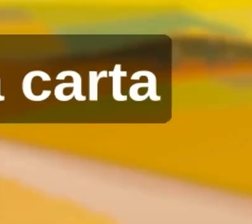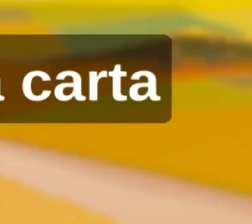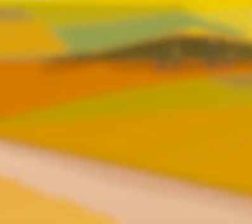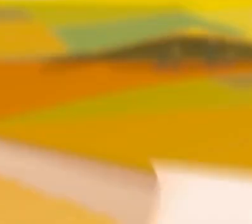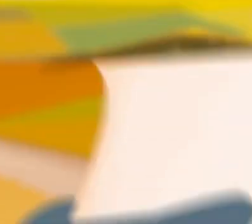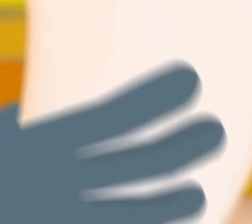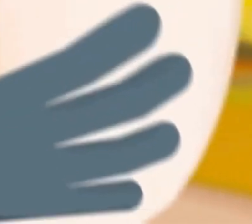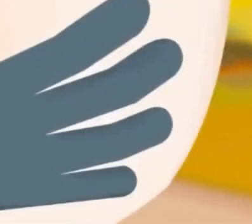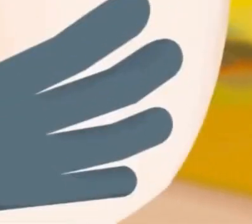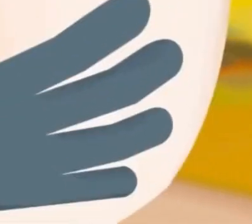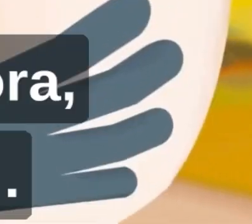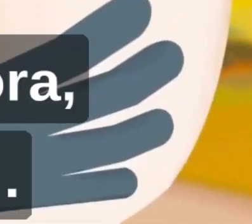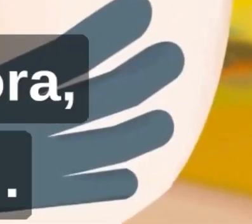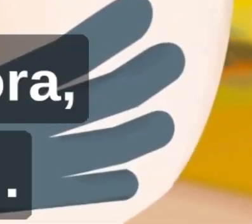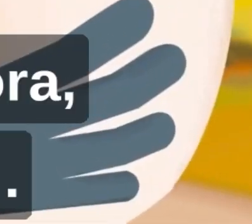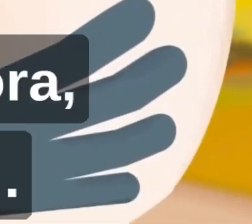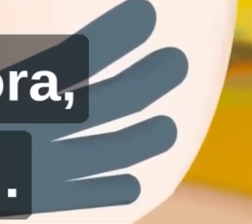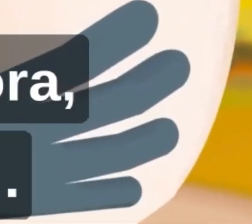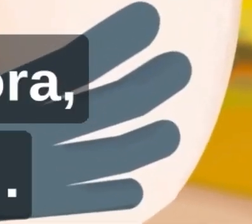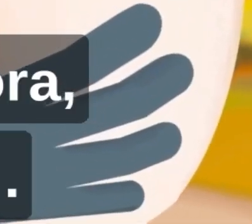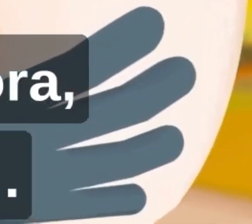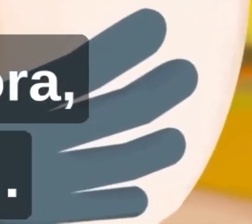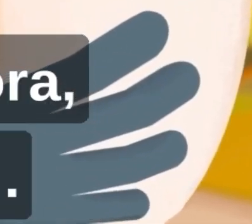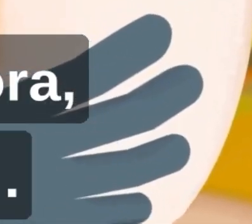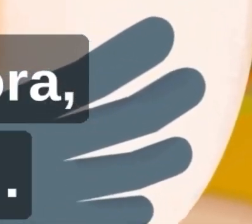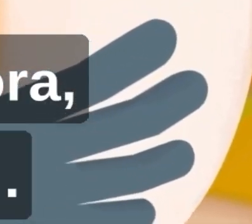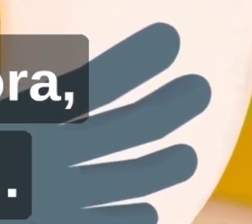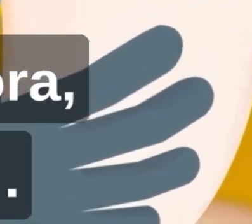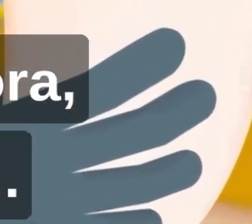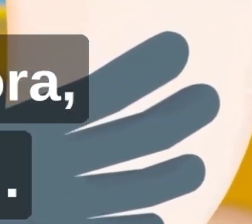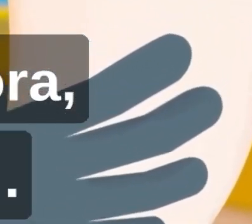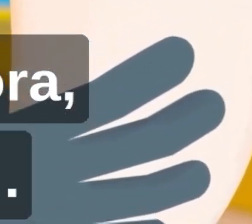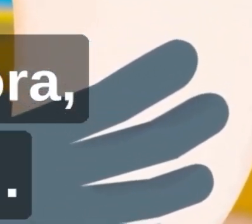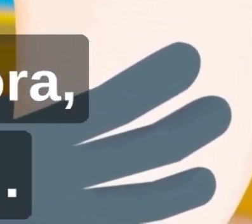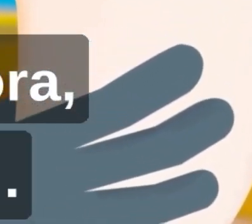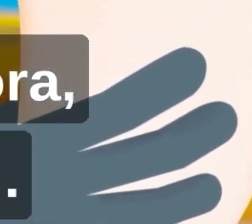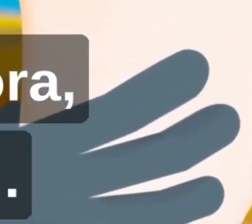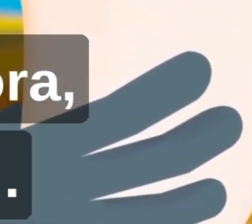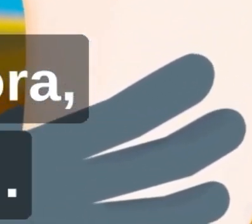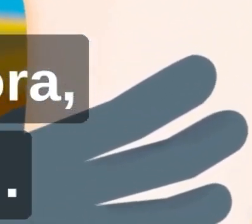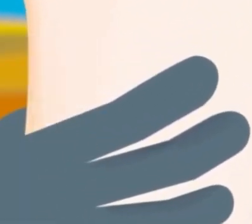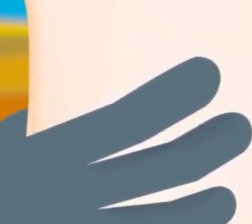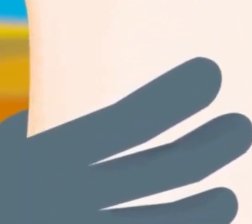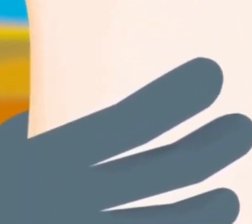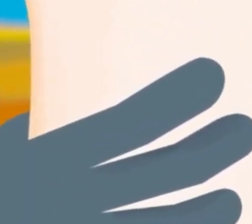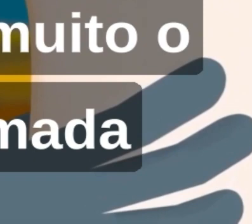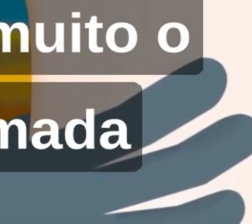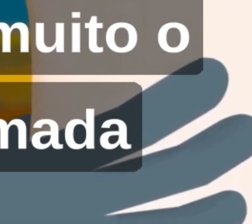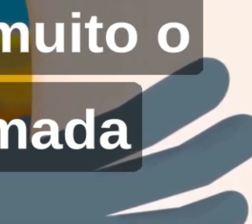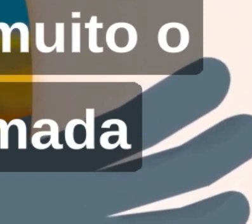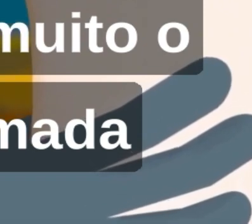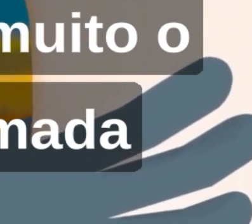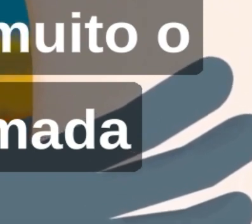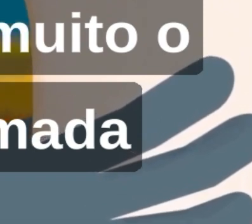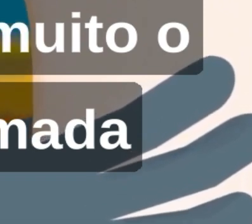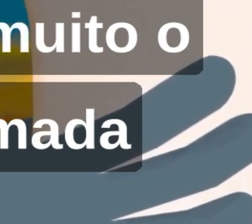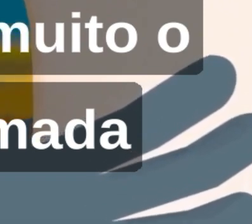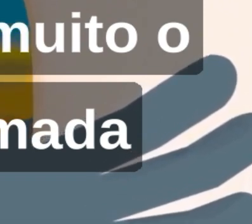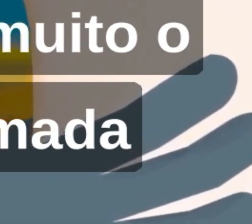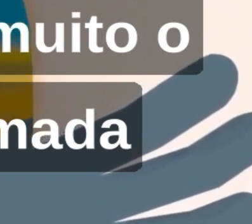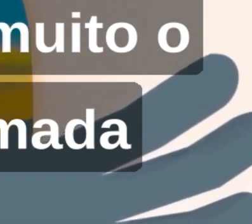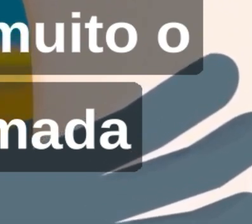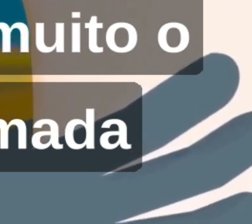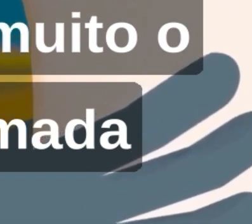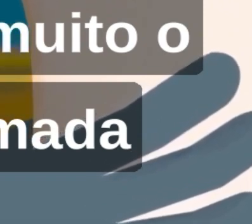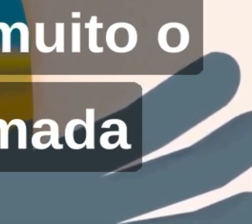sua amada. Soberana e alta senhora, dulcíssima Dulcinea de Toboso, a sua ausência machuca